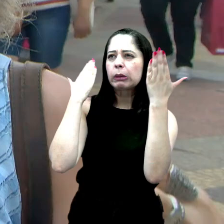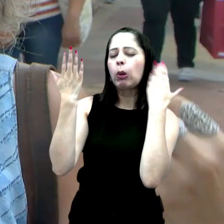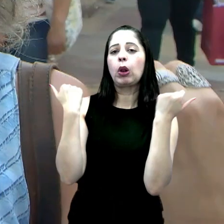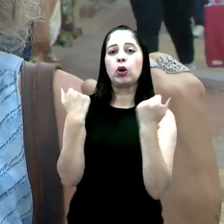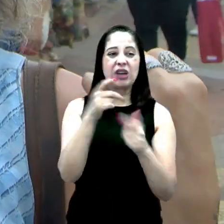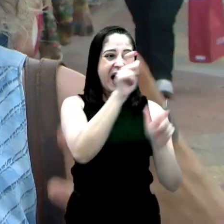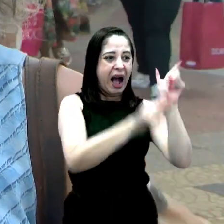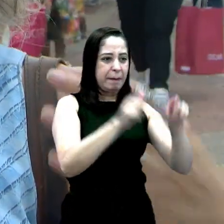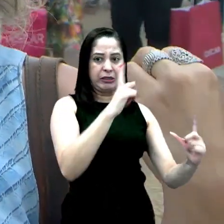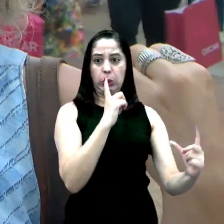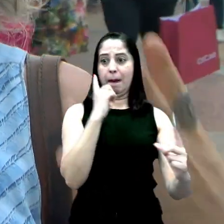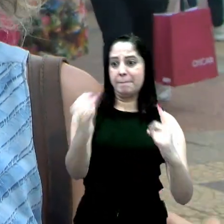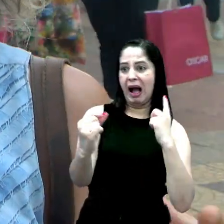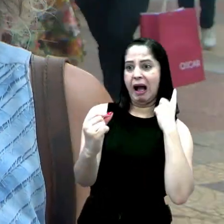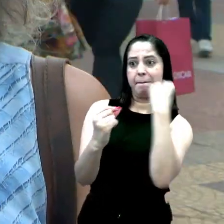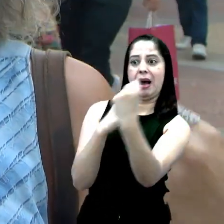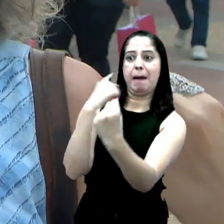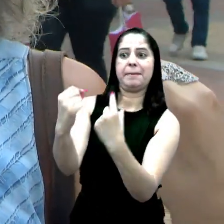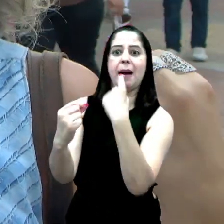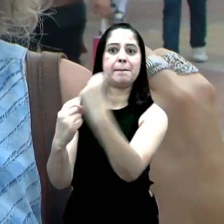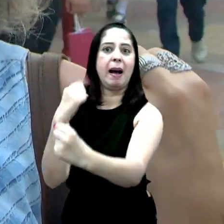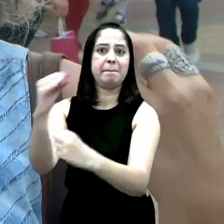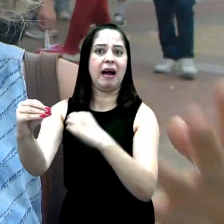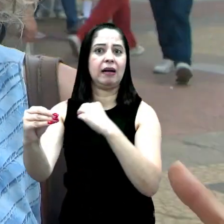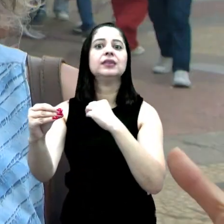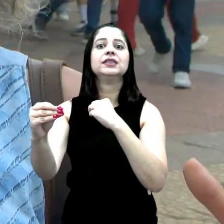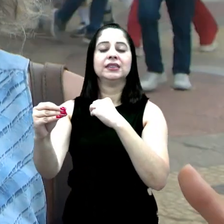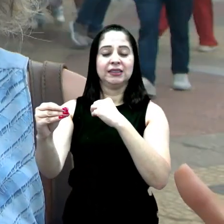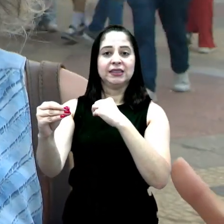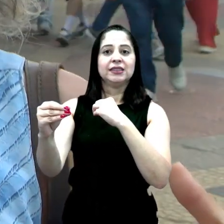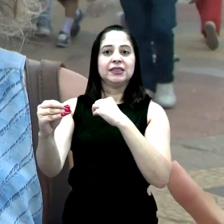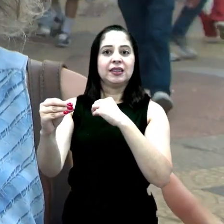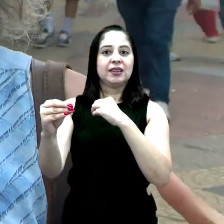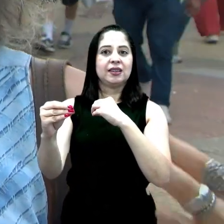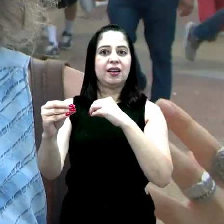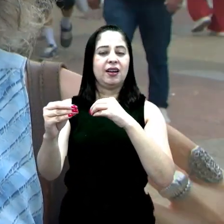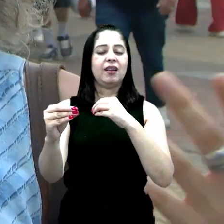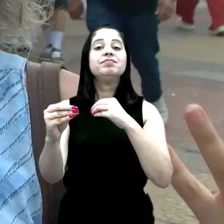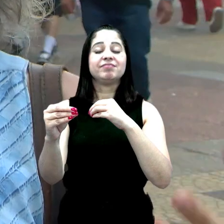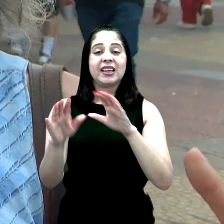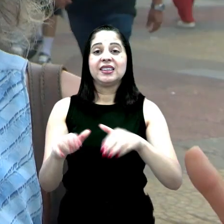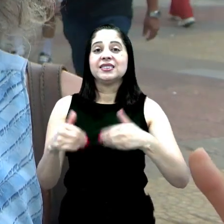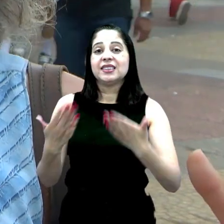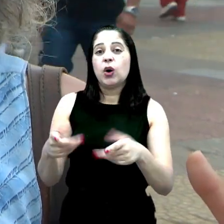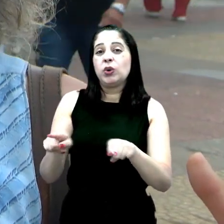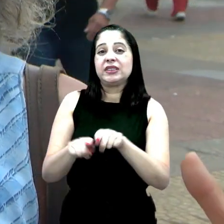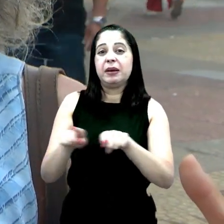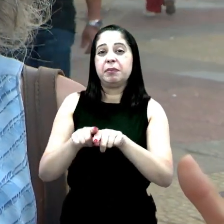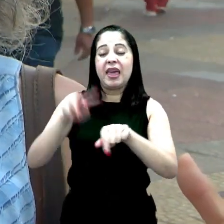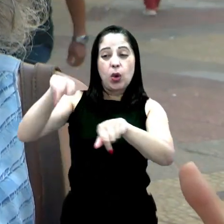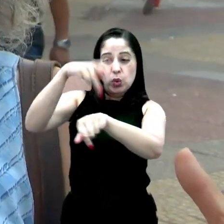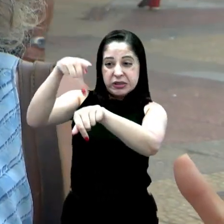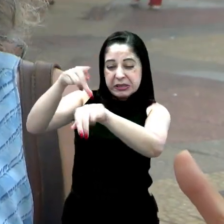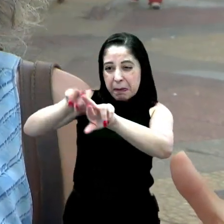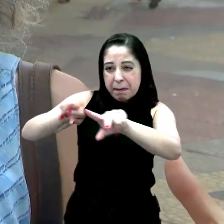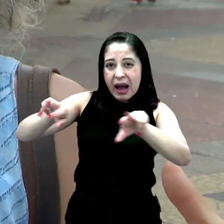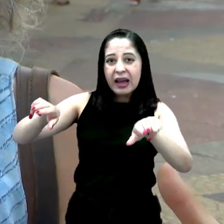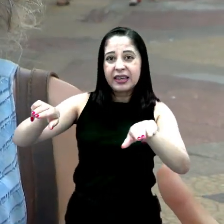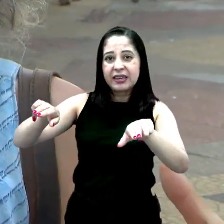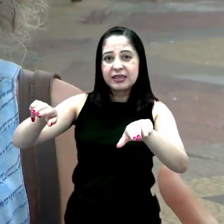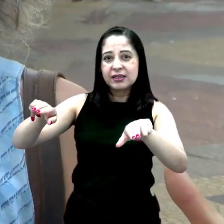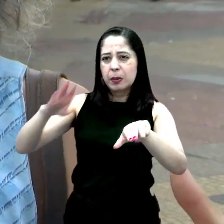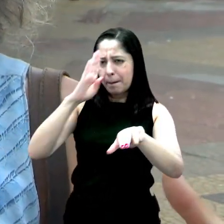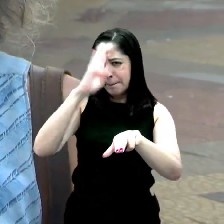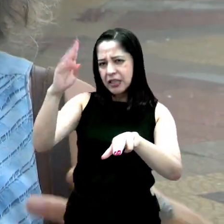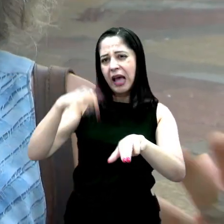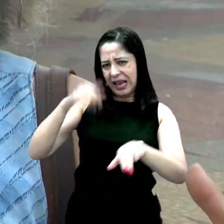uma alimentação, de saúde, educação, né, emprego principalmente, como que a gente vai receber essas pessoas? Então, assim,